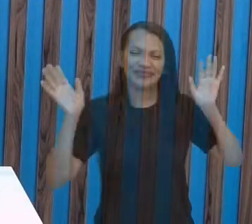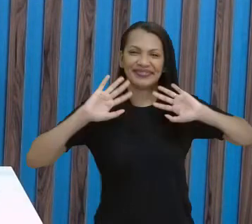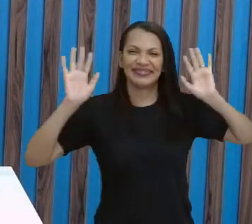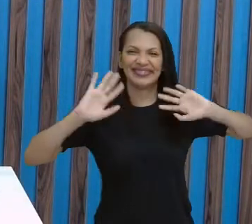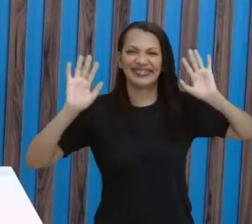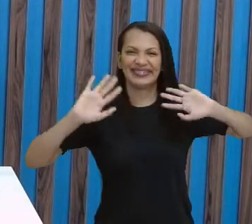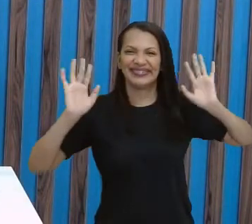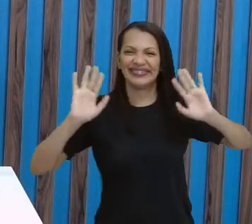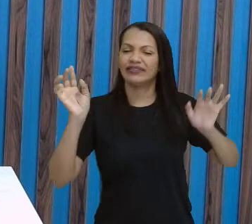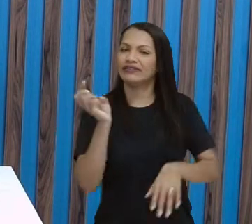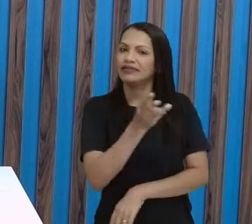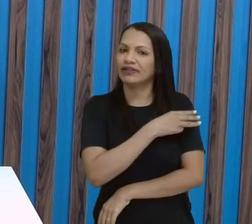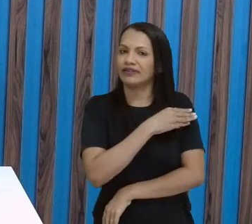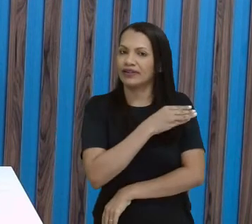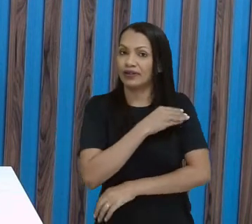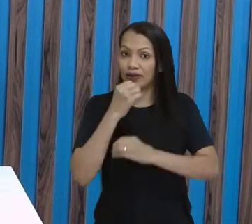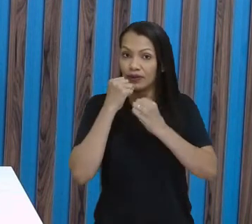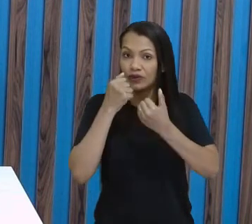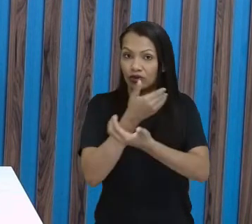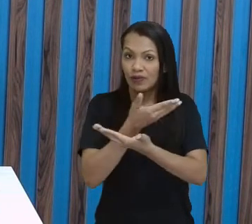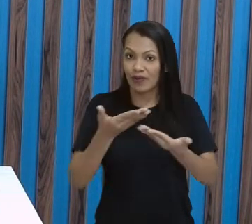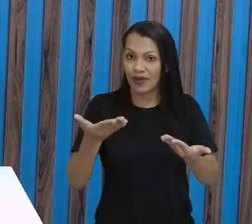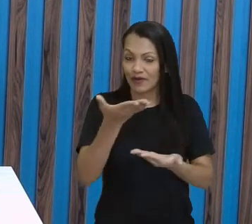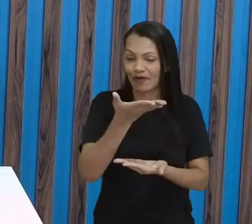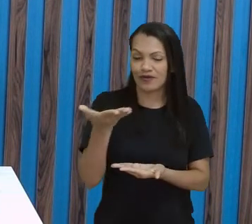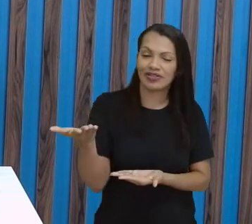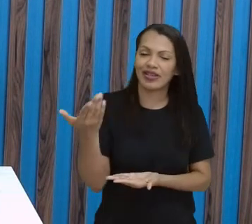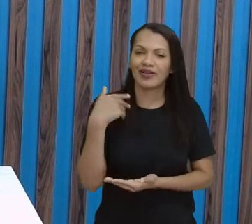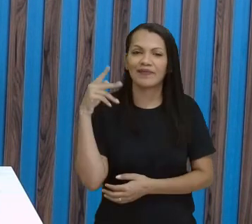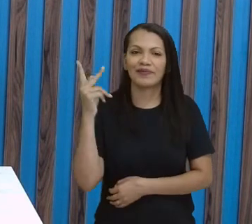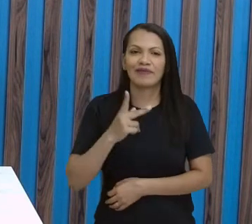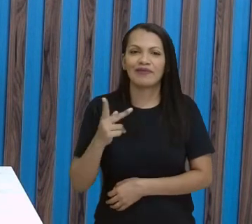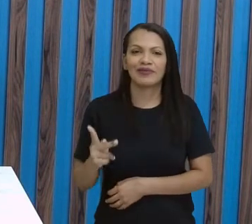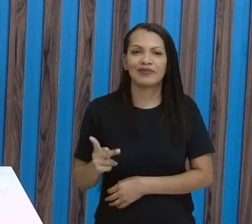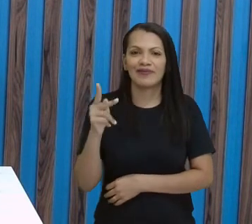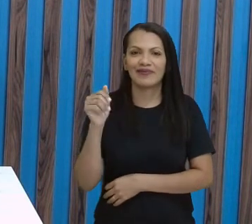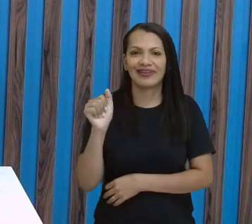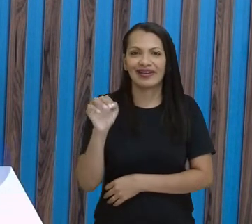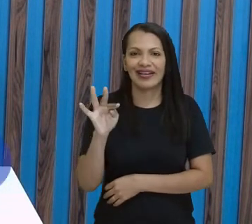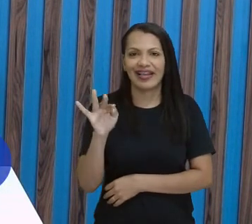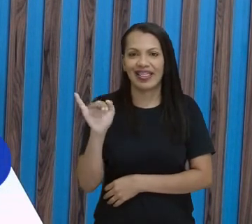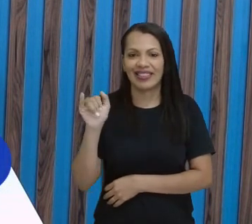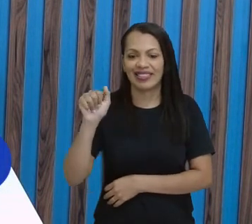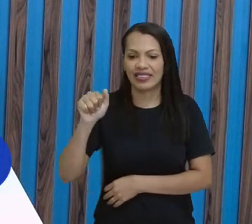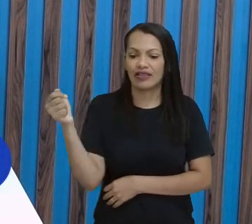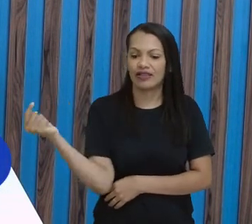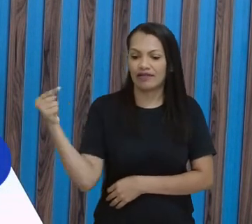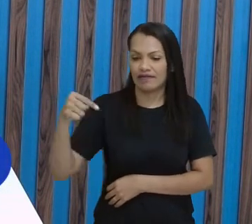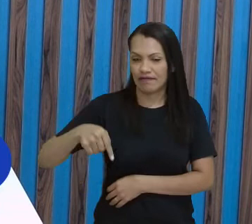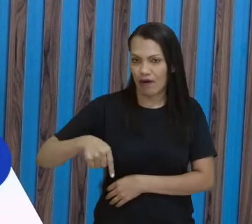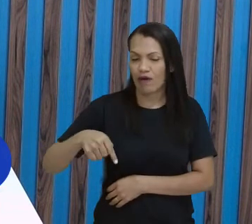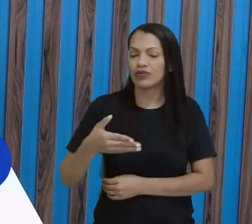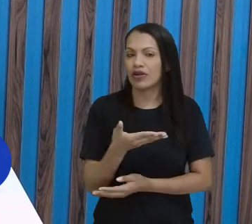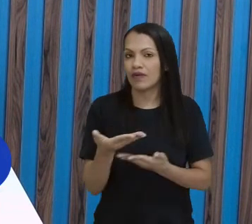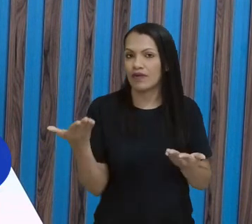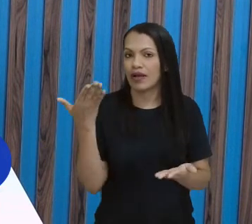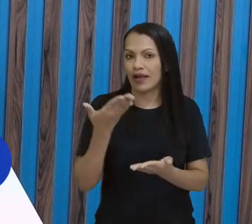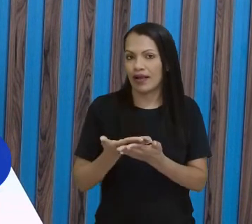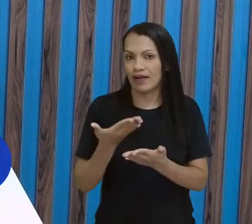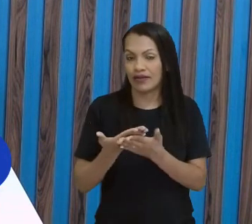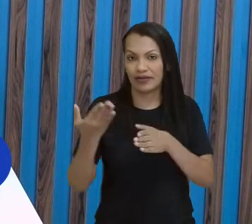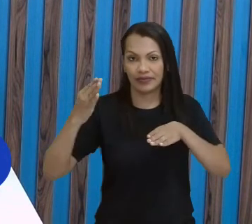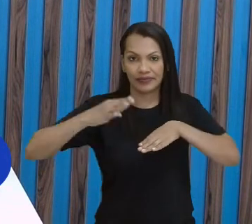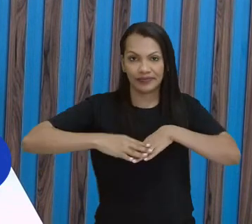Olá, turminha do terceiro ano, tudo bem com vocês? Professora Kátia Xavier de volta para mais uma aula de